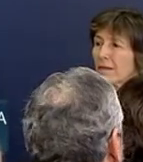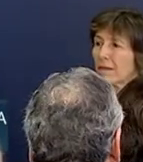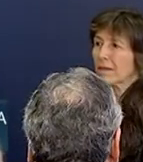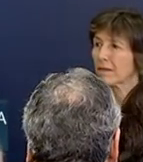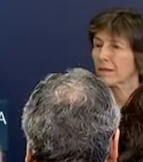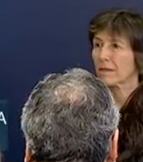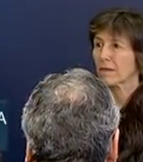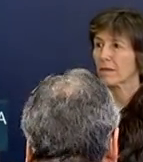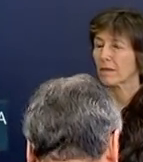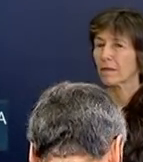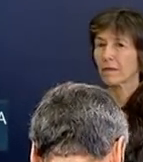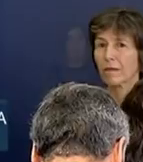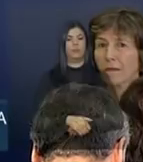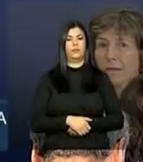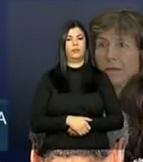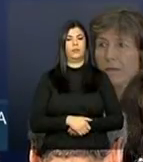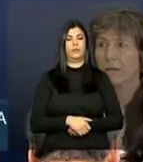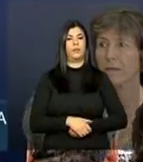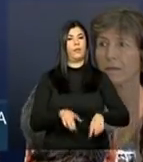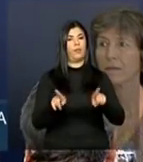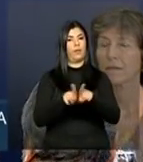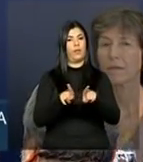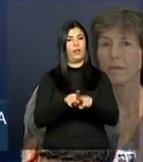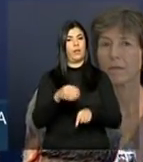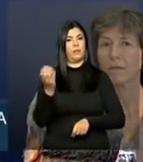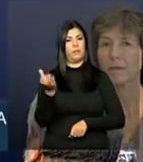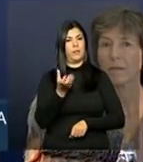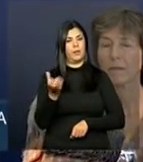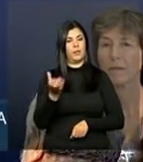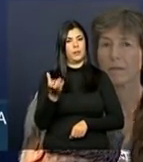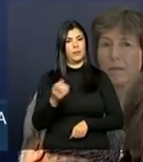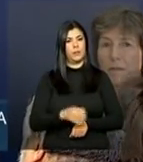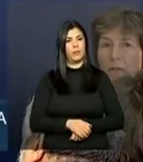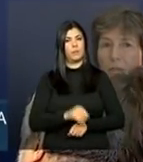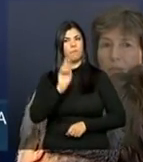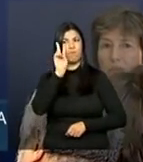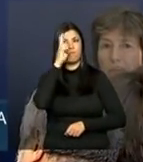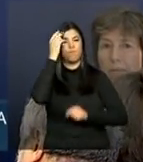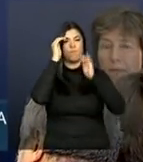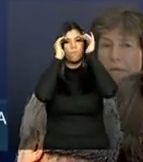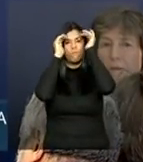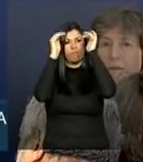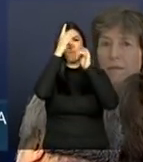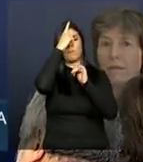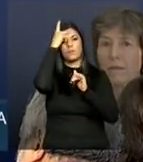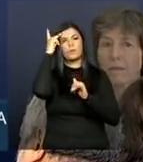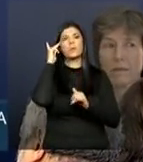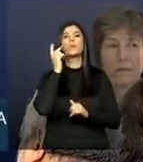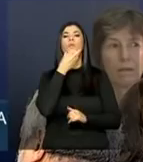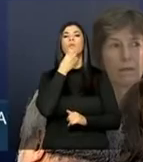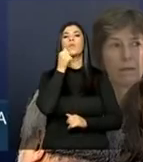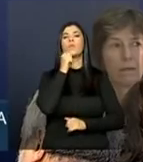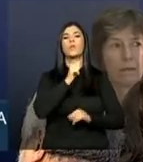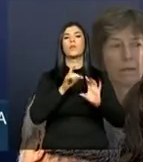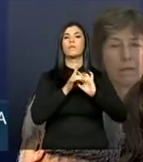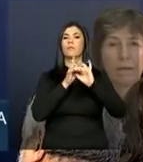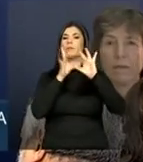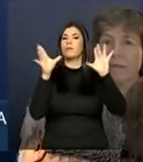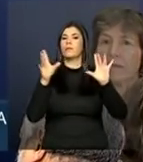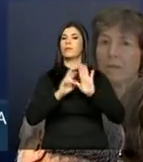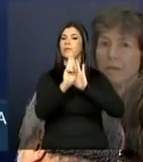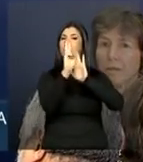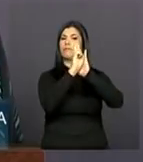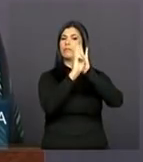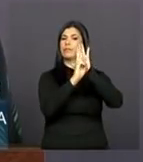queria também fazer o reconhecimento aos homens e às mulheres livres que relataram a verdade para